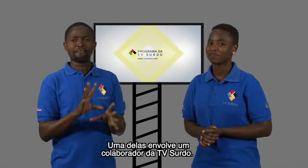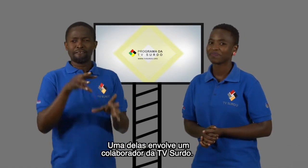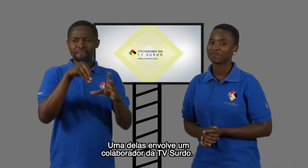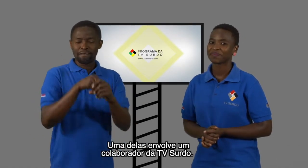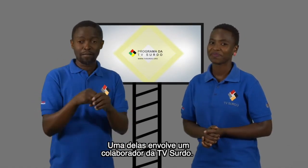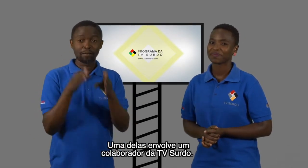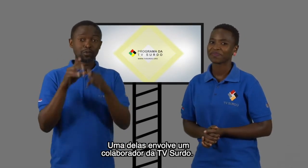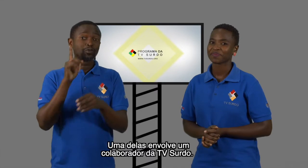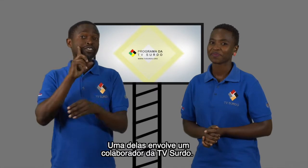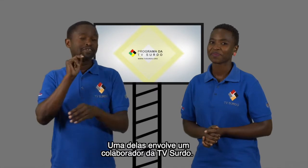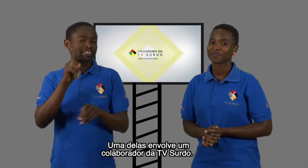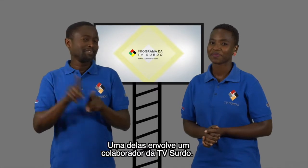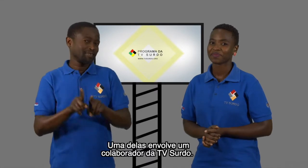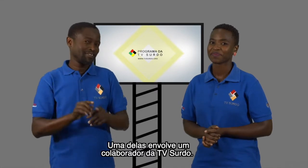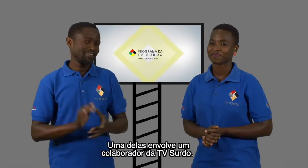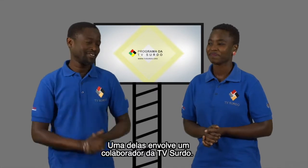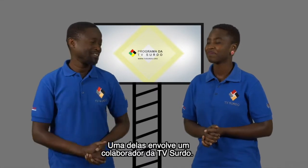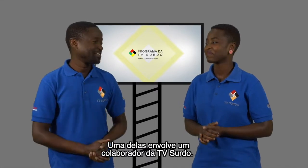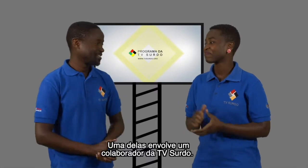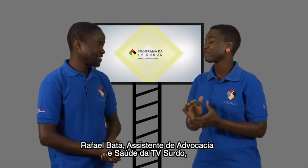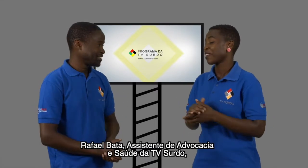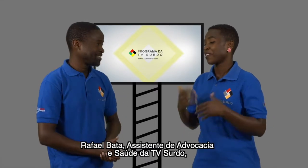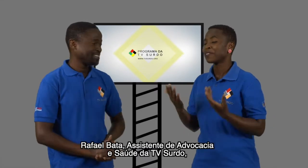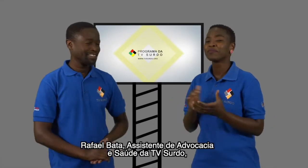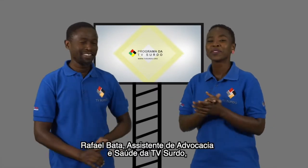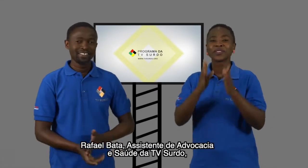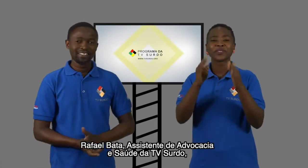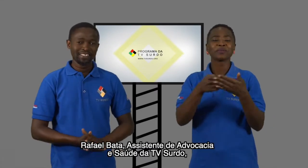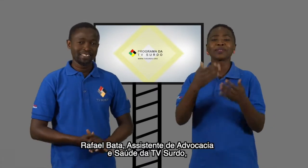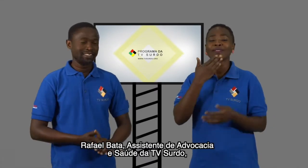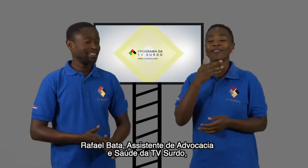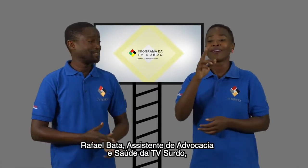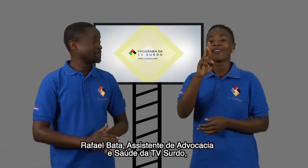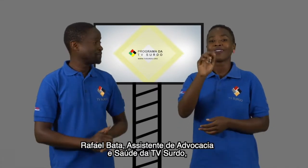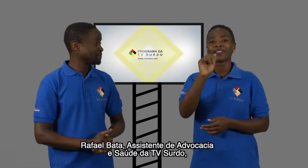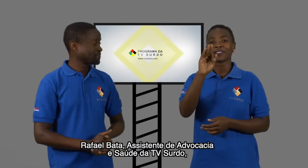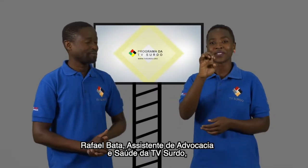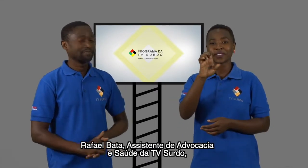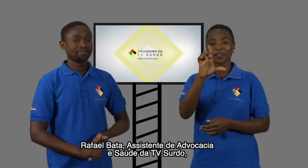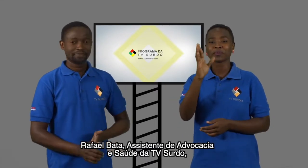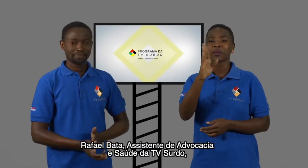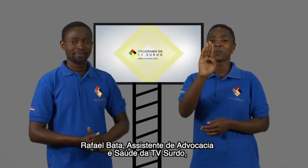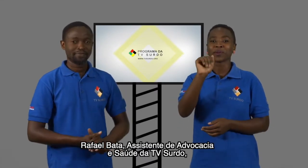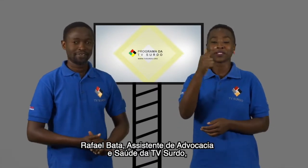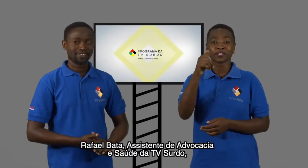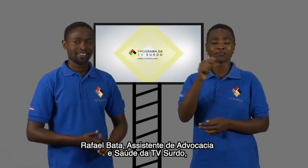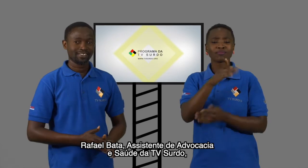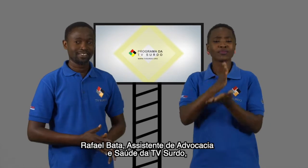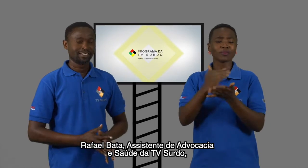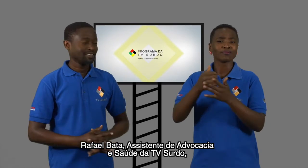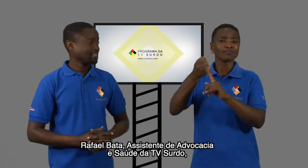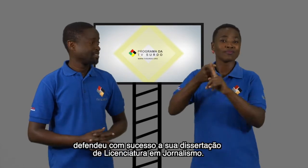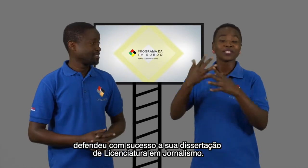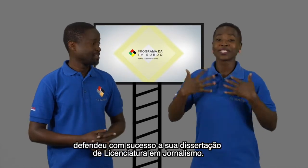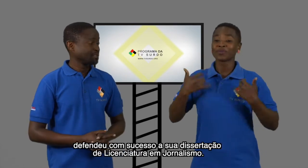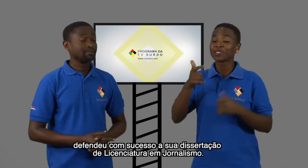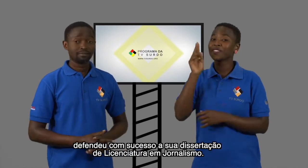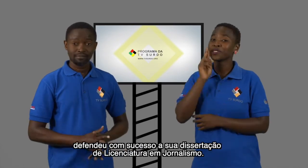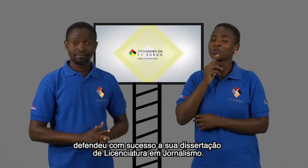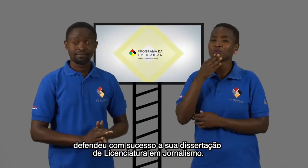delas envolve um colaborador da TV Surdo. Rafael Bata, assistente da Advocacia e Saúde da TV